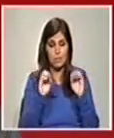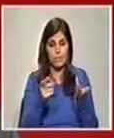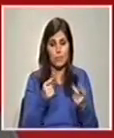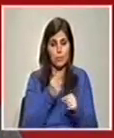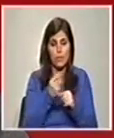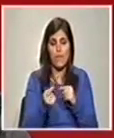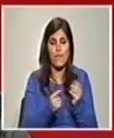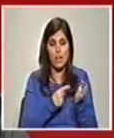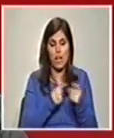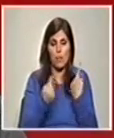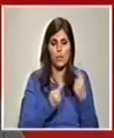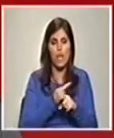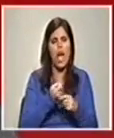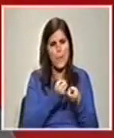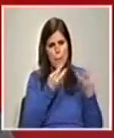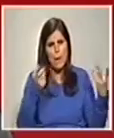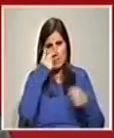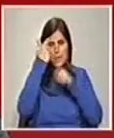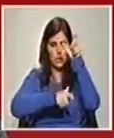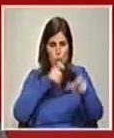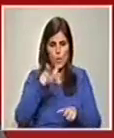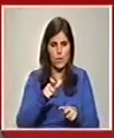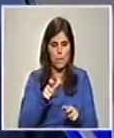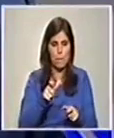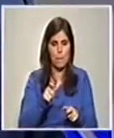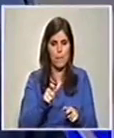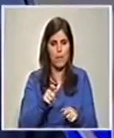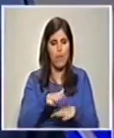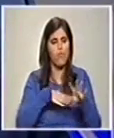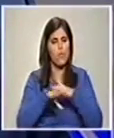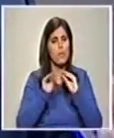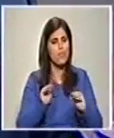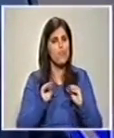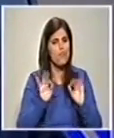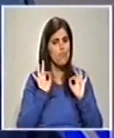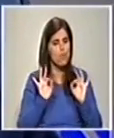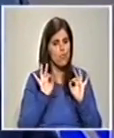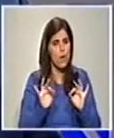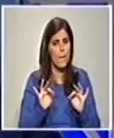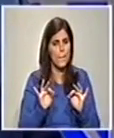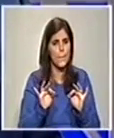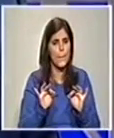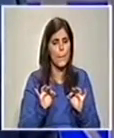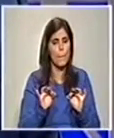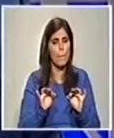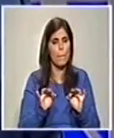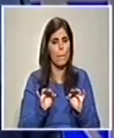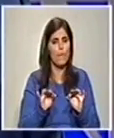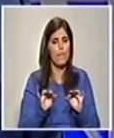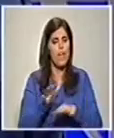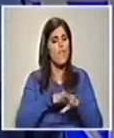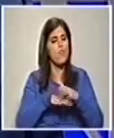E encontram-se pessoas cada vez mais bem formadas, desse ponto de vista, com mais consistência na sua